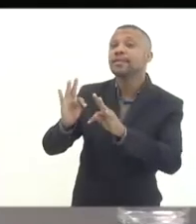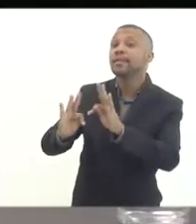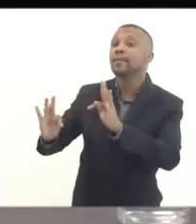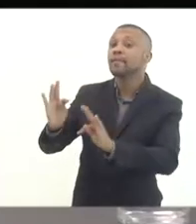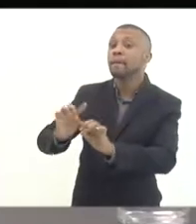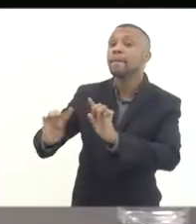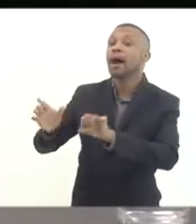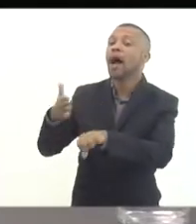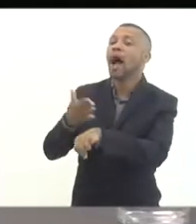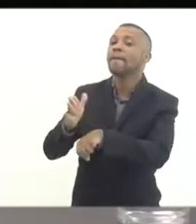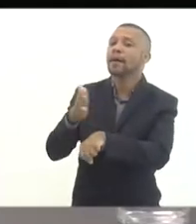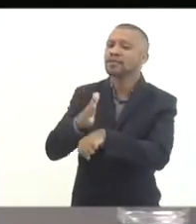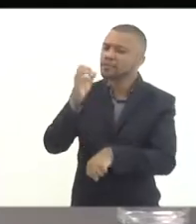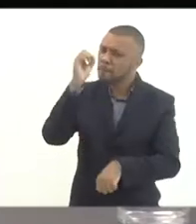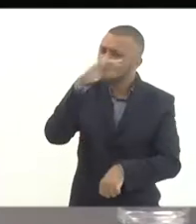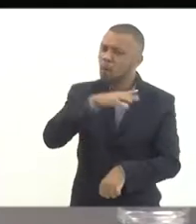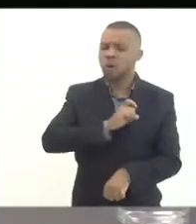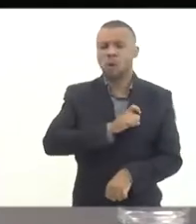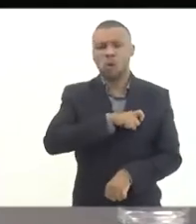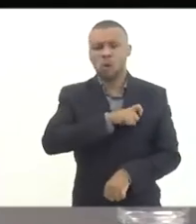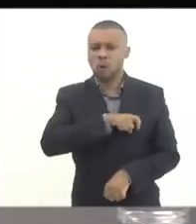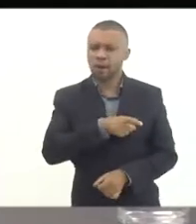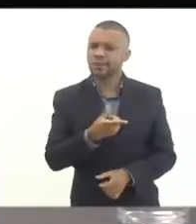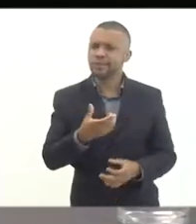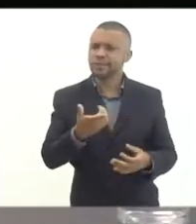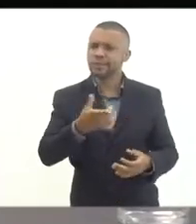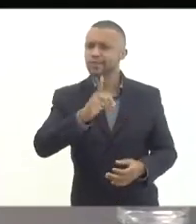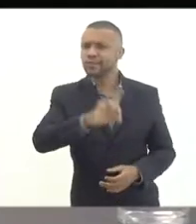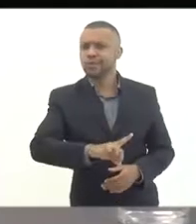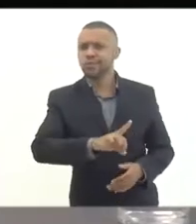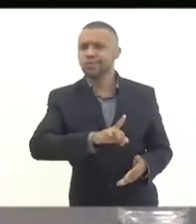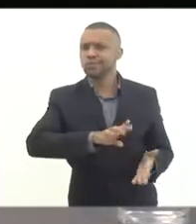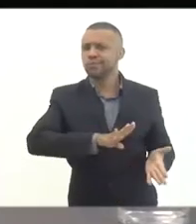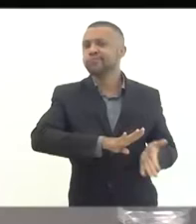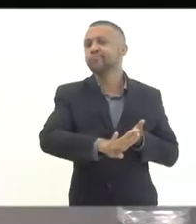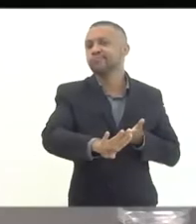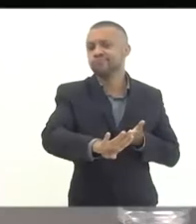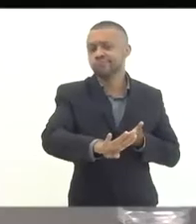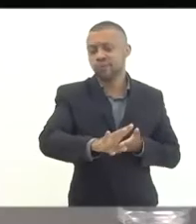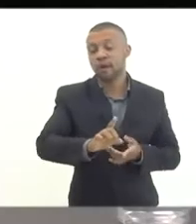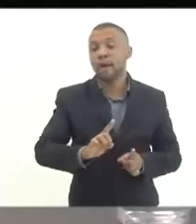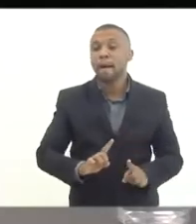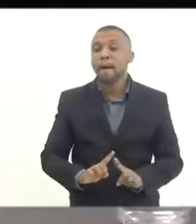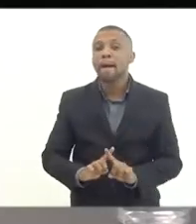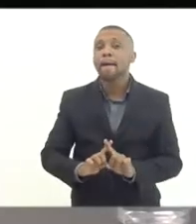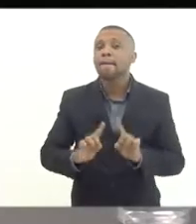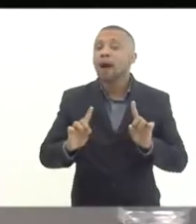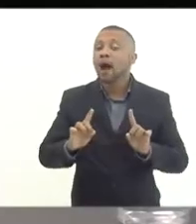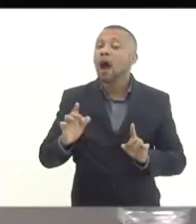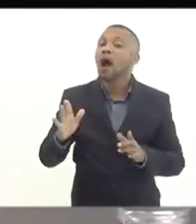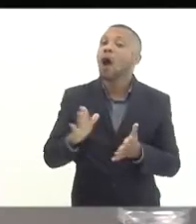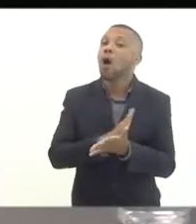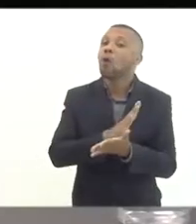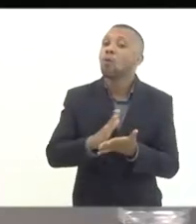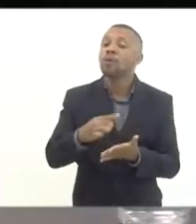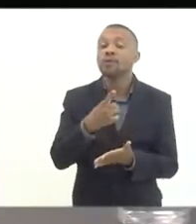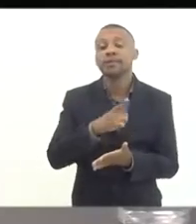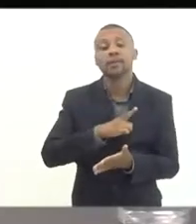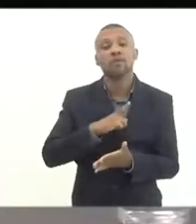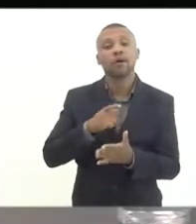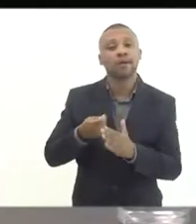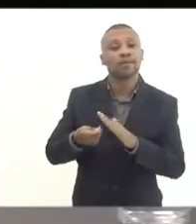prática ainda de violação de direitos a gente não nega isso mas algumas a gente está investindo também na